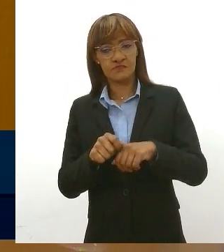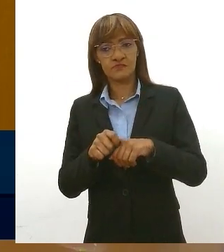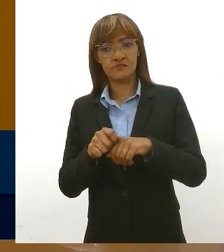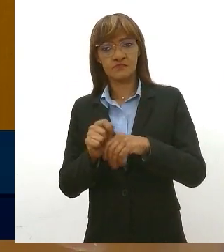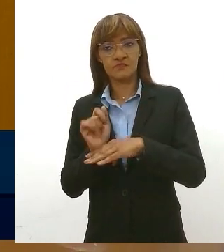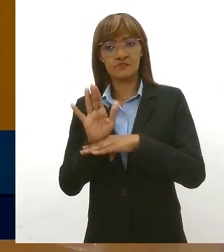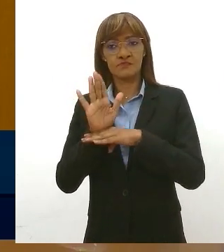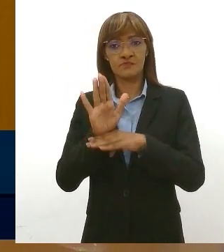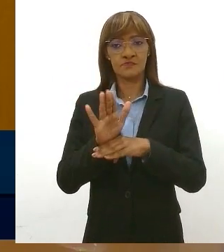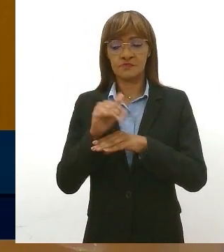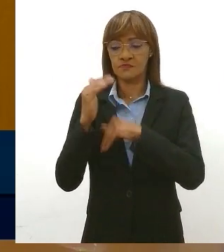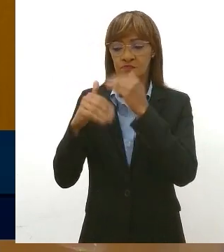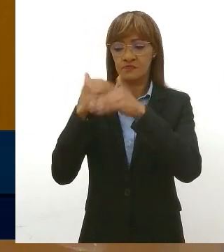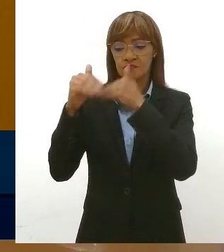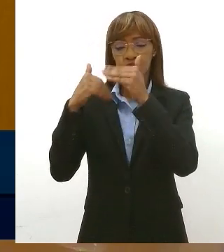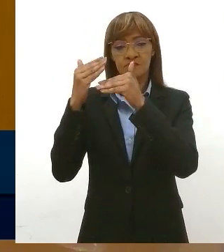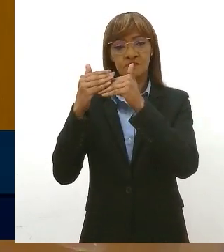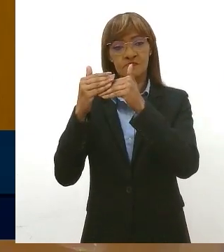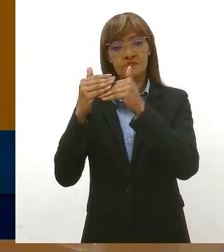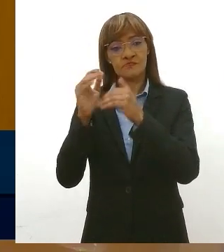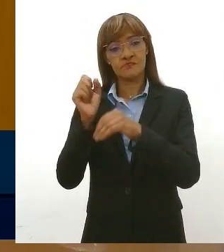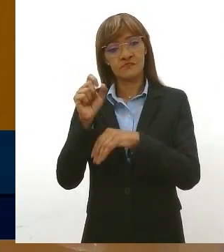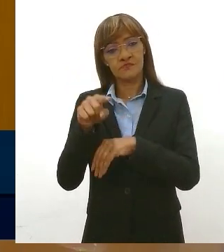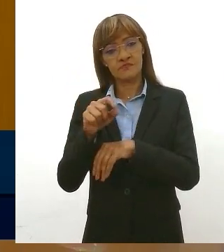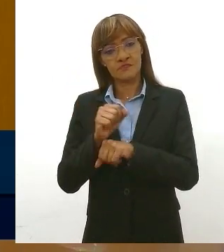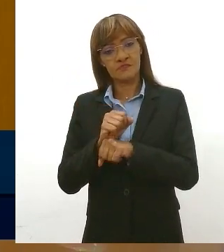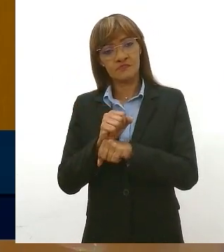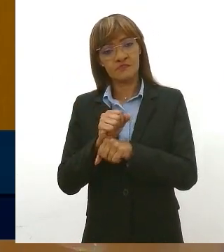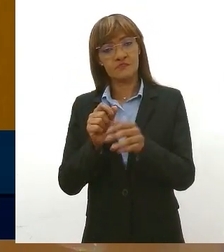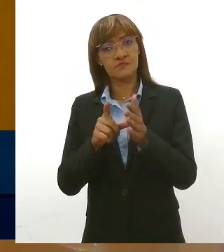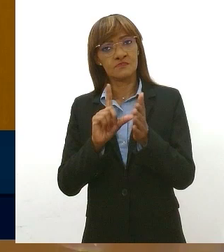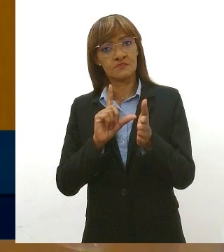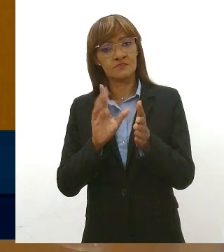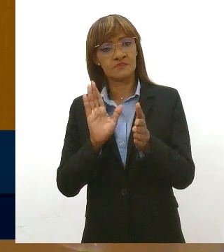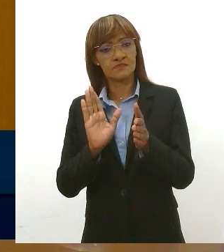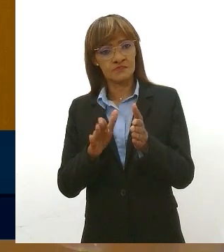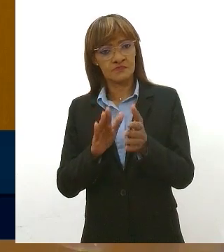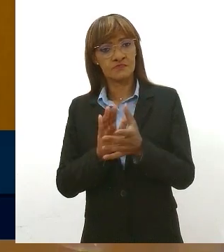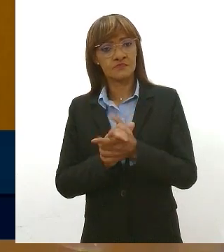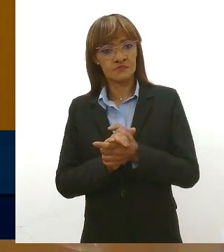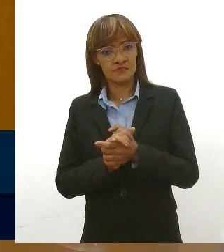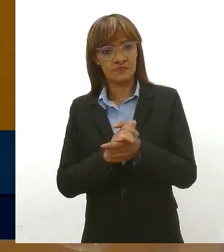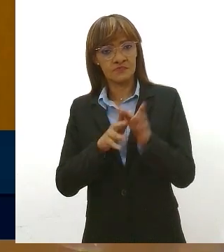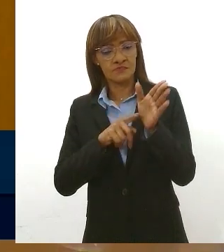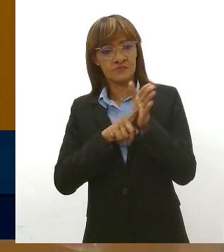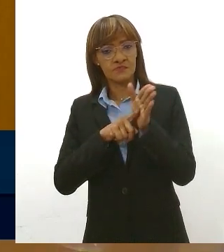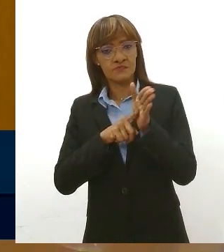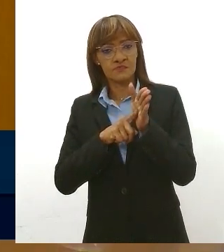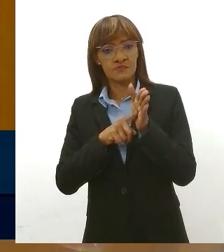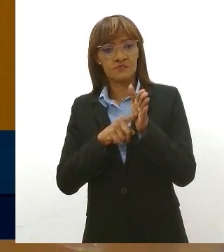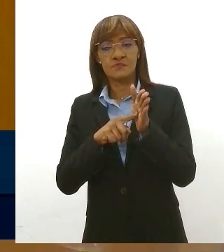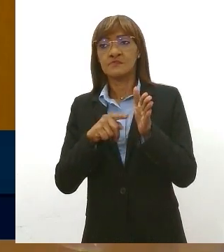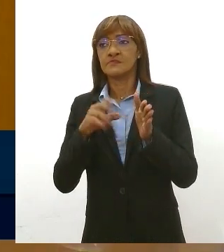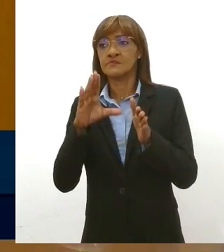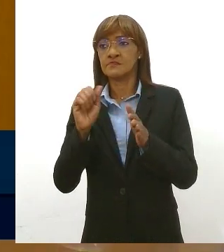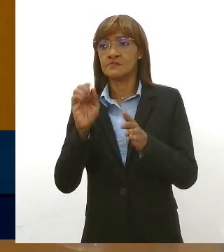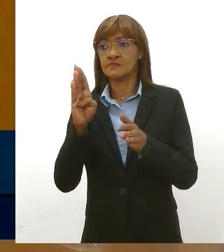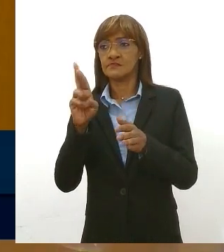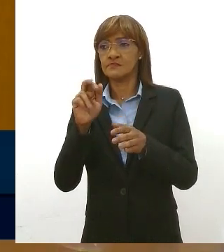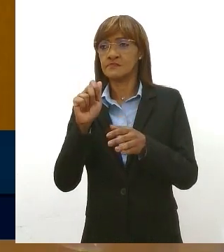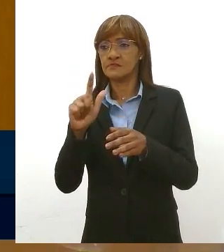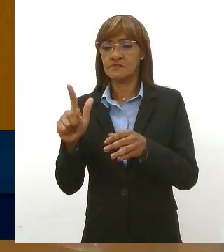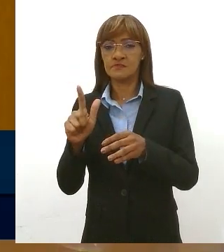gestão do presidente Luciano, foi feito aquele estudo com Adão Cabral, deputado Garibaldi, e quando a gente vê o que foi produzido naquele relatório, a